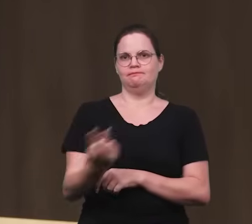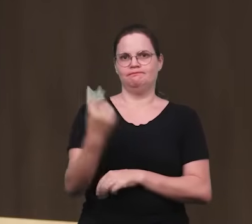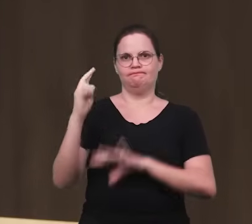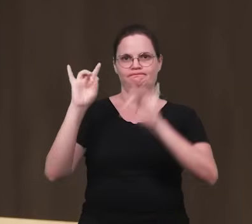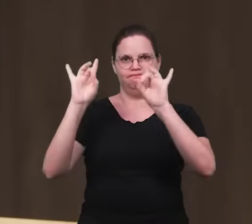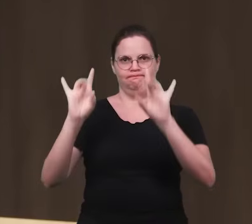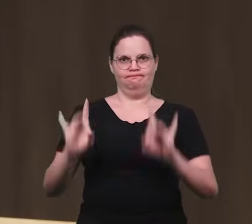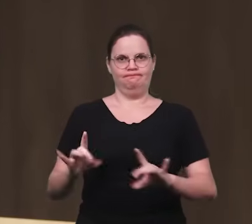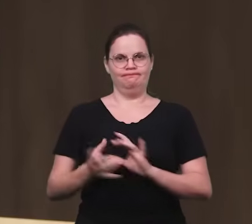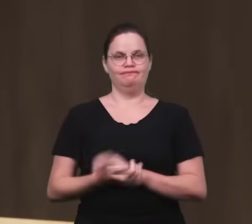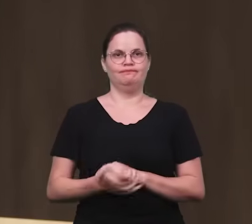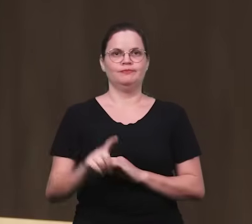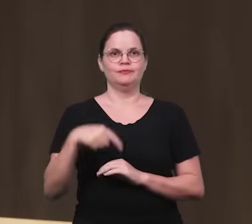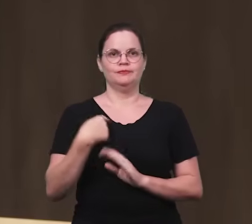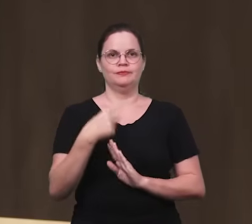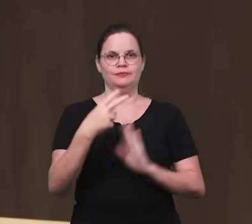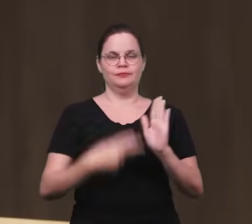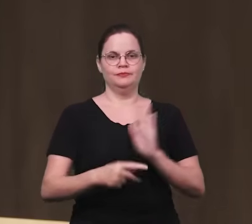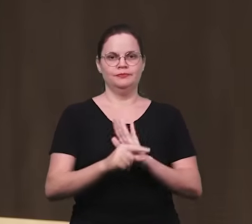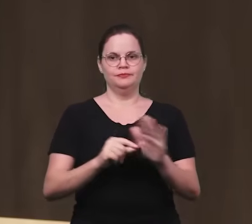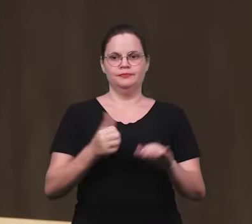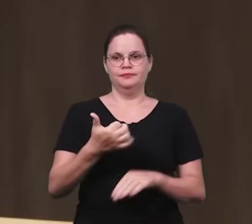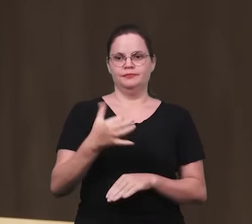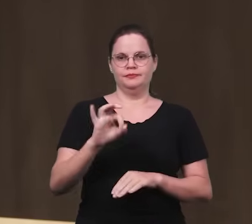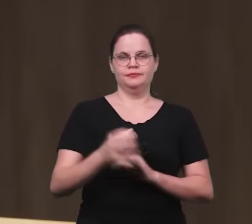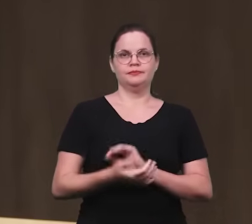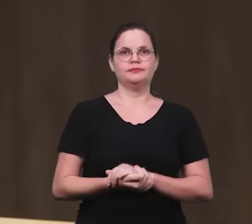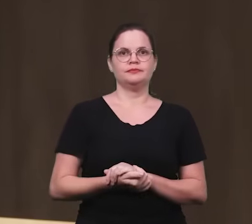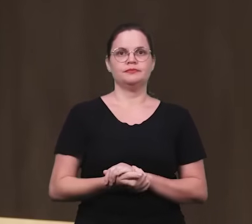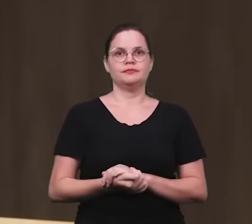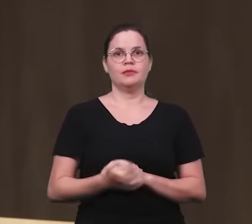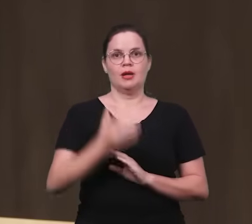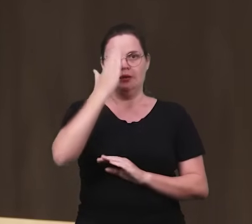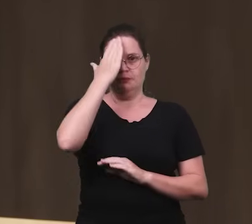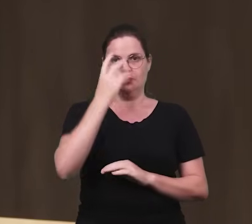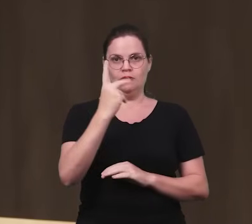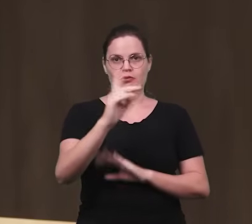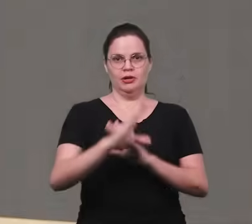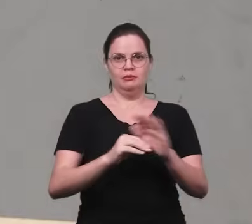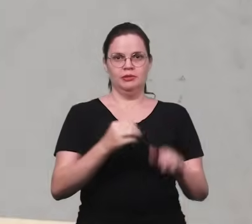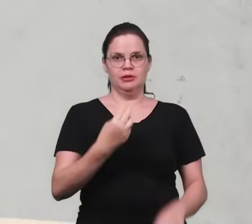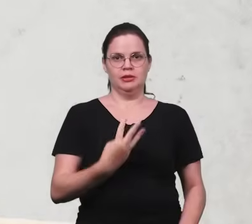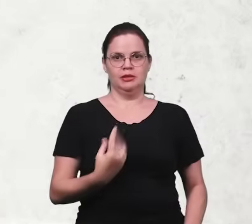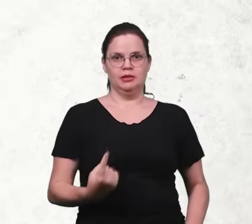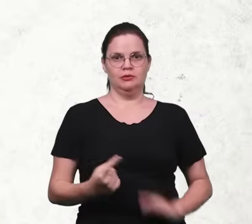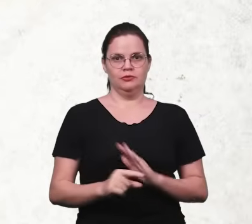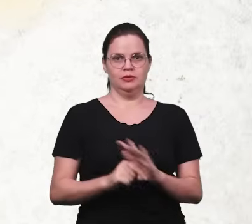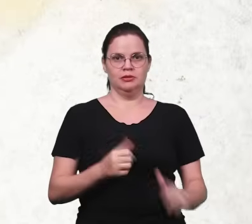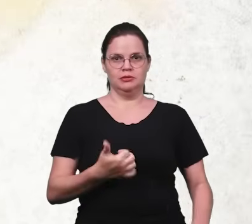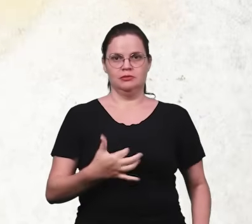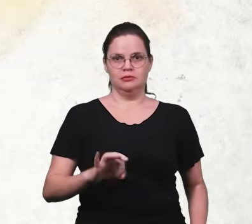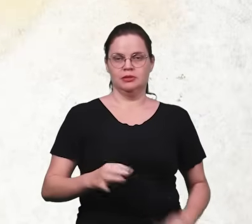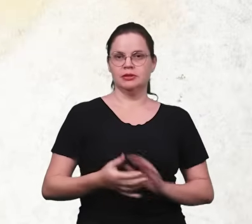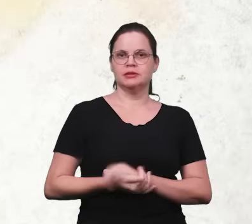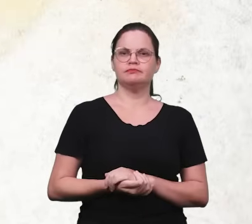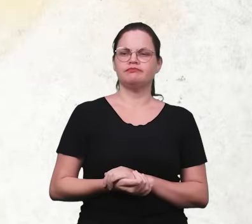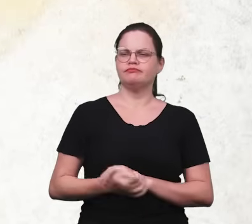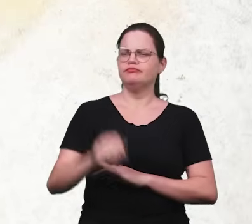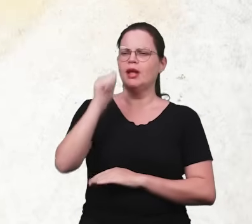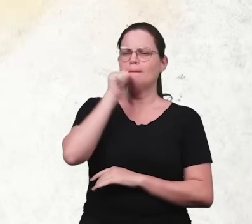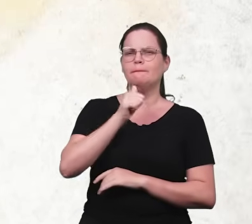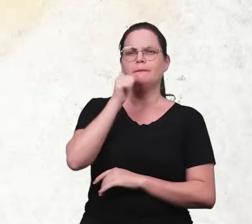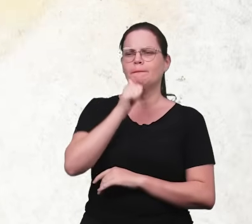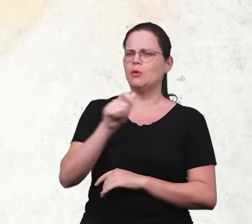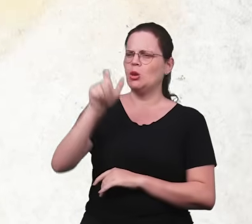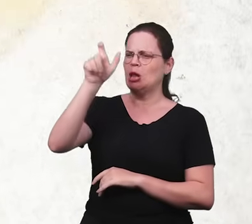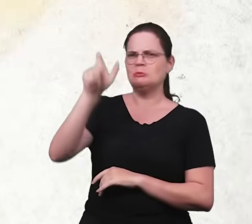vamos ler o versículo 10 do capítulo 31 de Provérbios, que diz: mulher virtuosa, quem